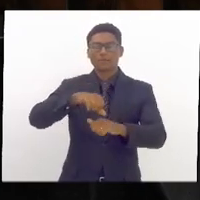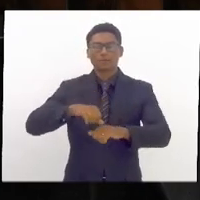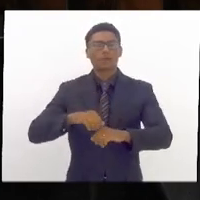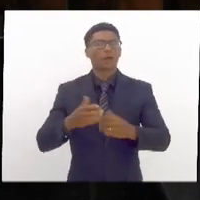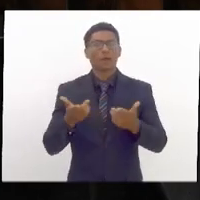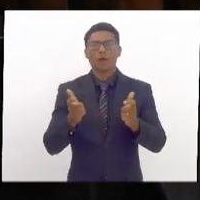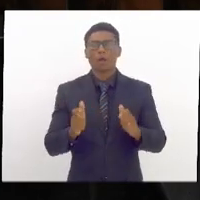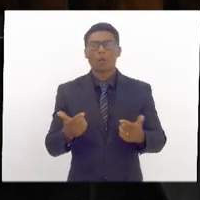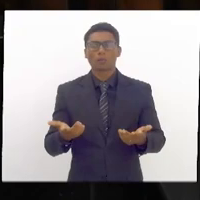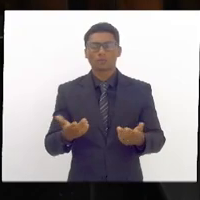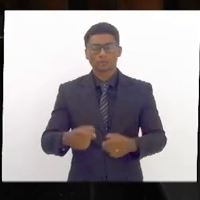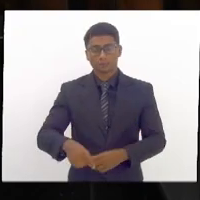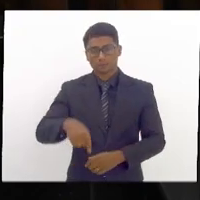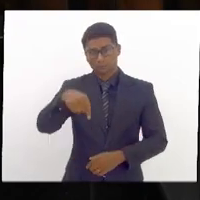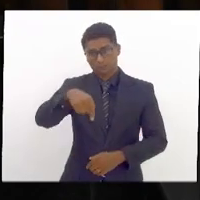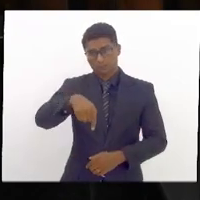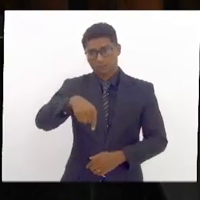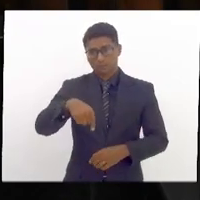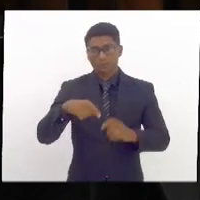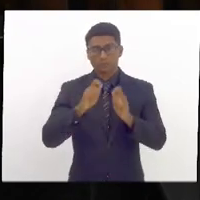Parlamento. E